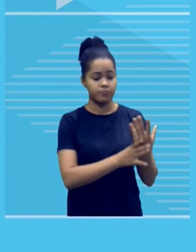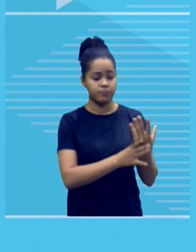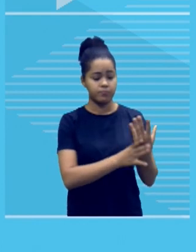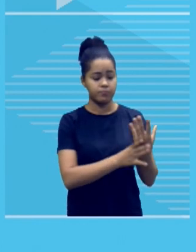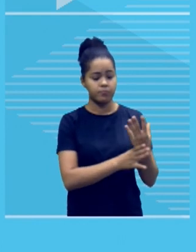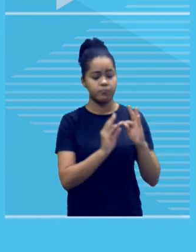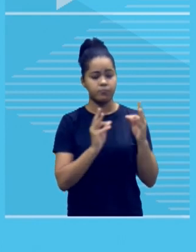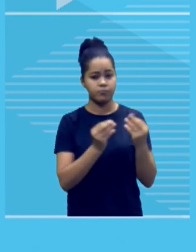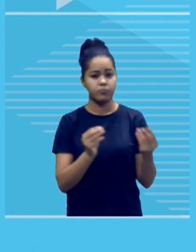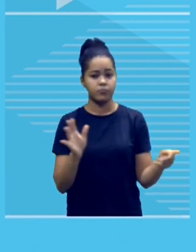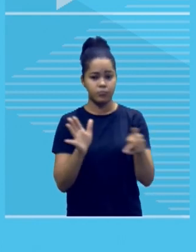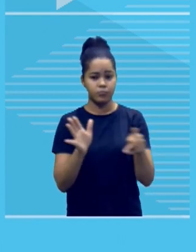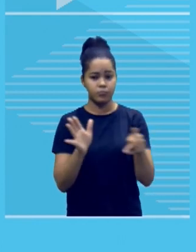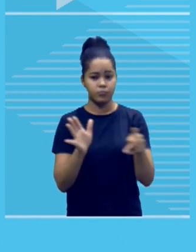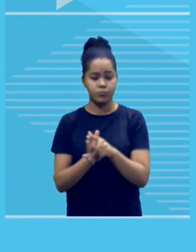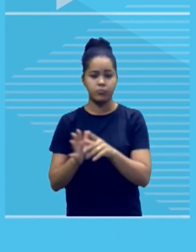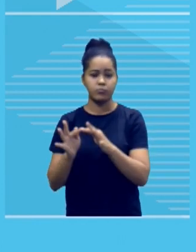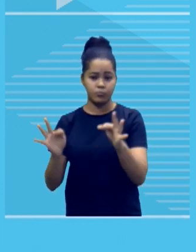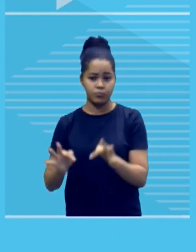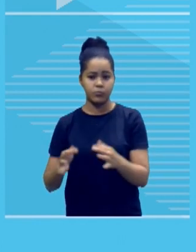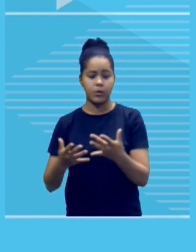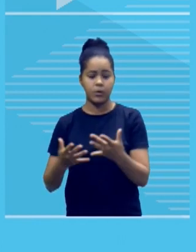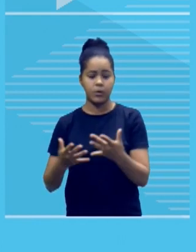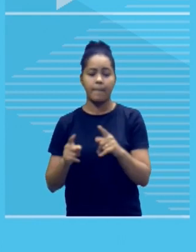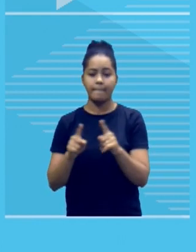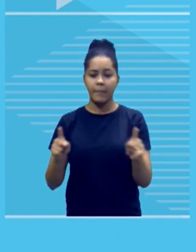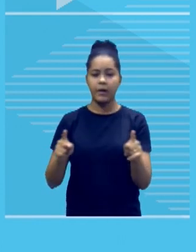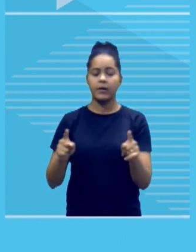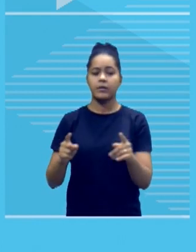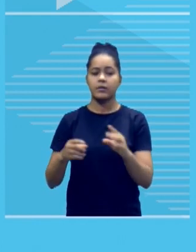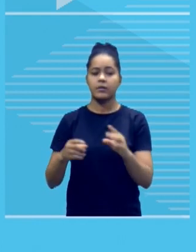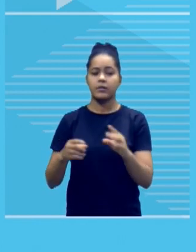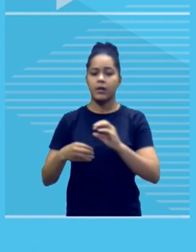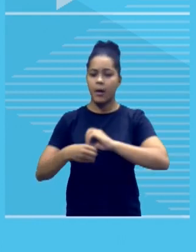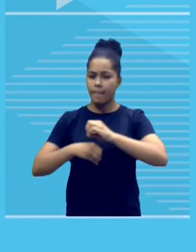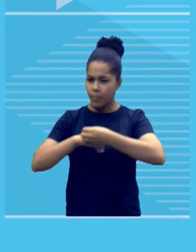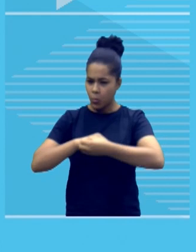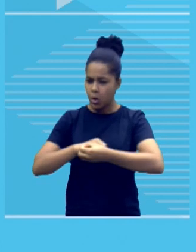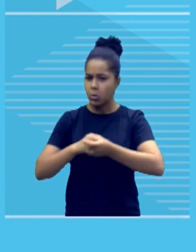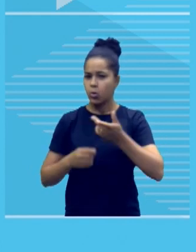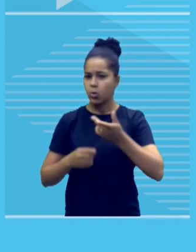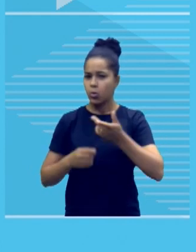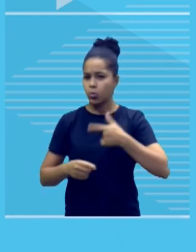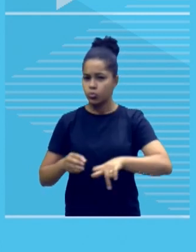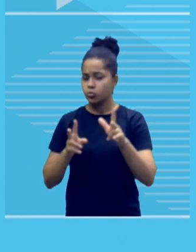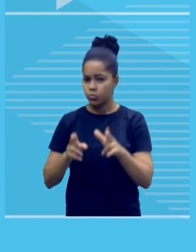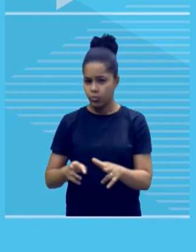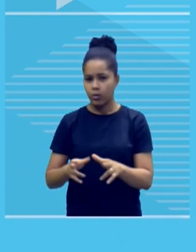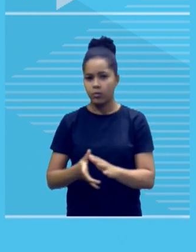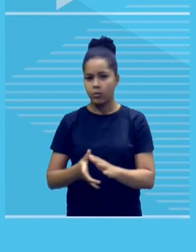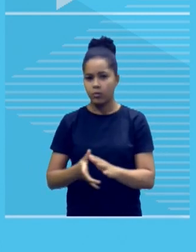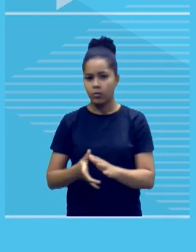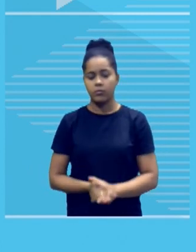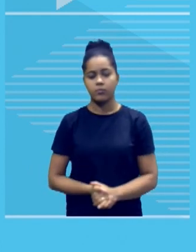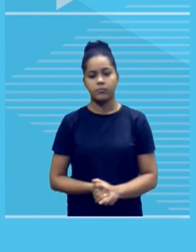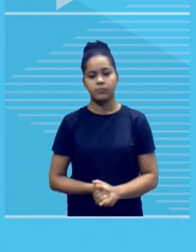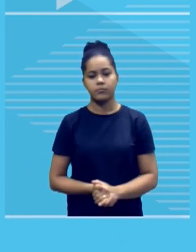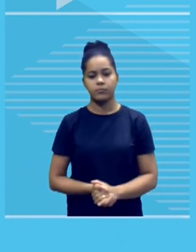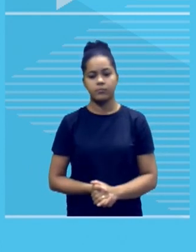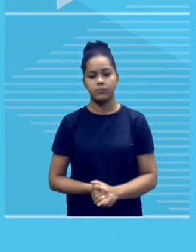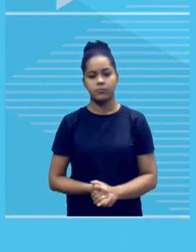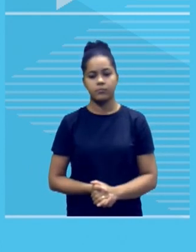pertence a outra função mas a fórmula molecular continua a mesma por isso são isômeros portanto esses compostos são